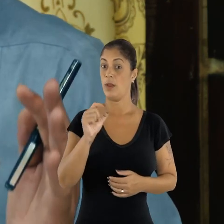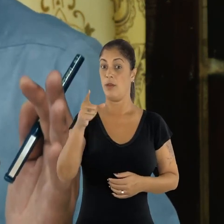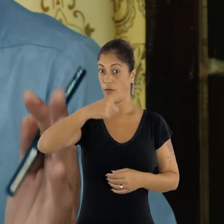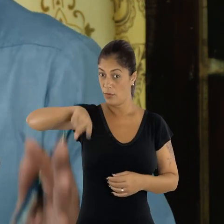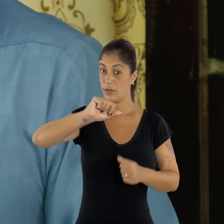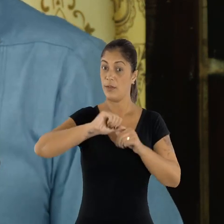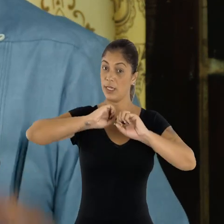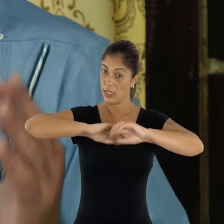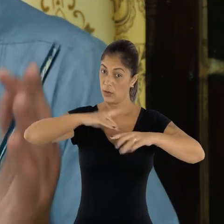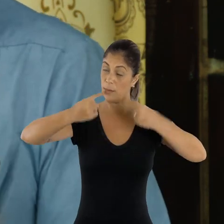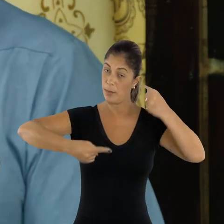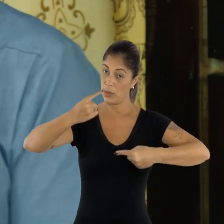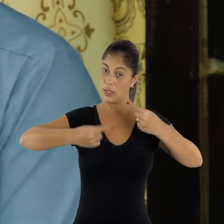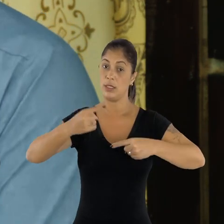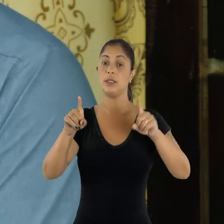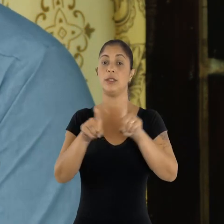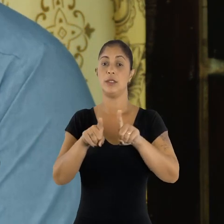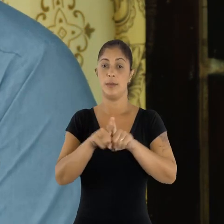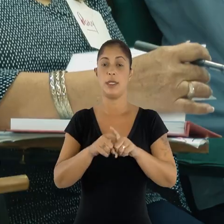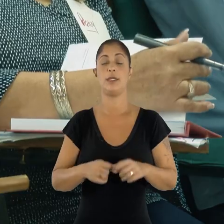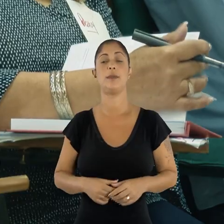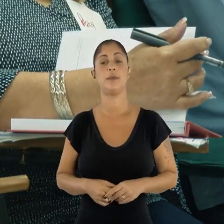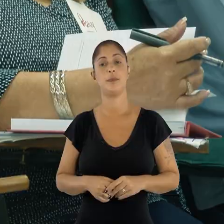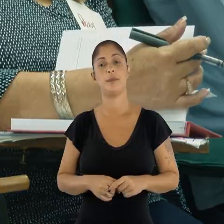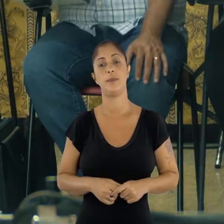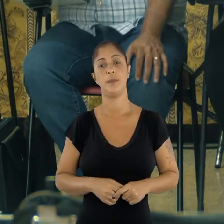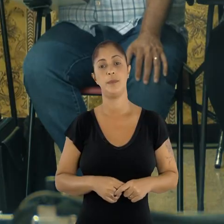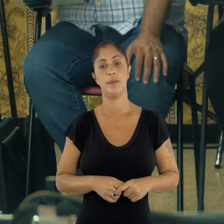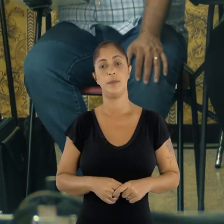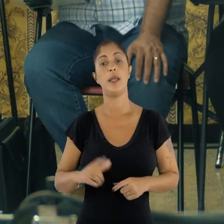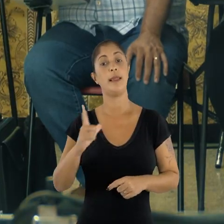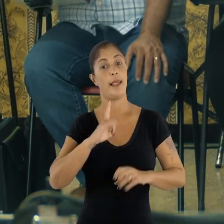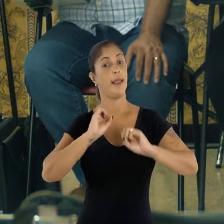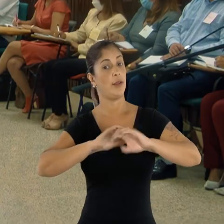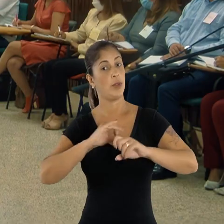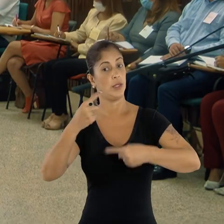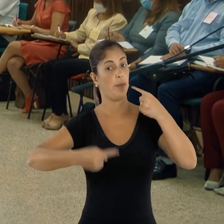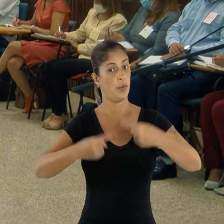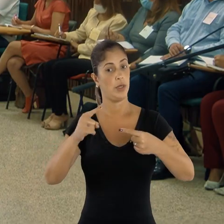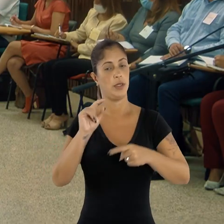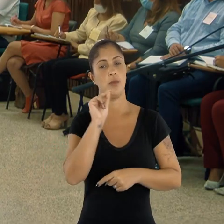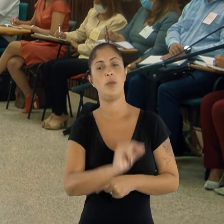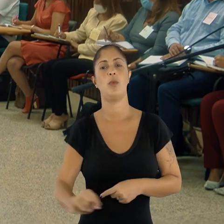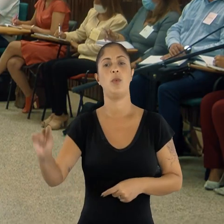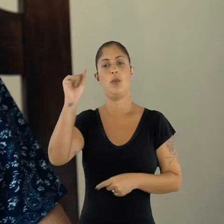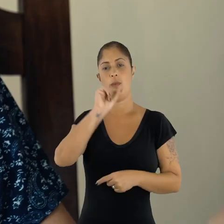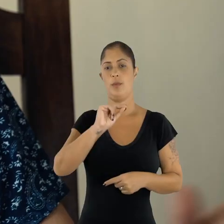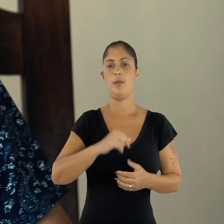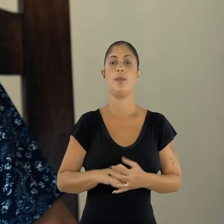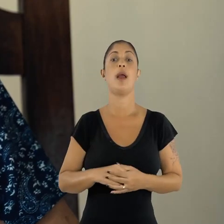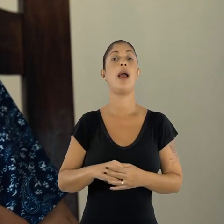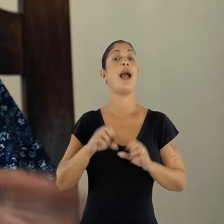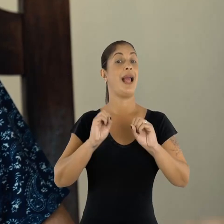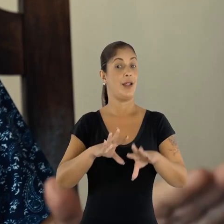e disse: eu quero que vocês façam educação política com mais intensidade ainda, que haja educação política em toda